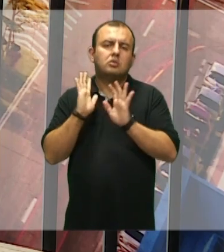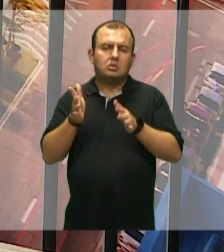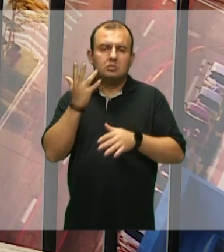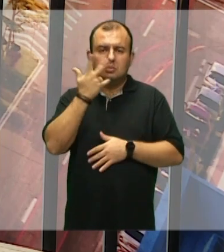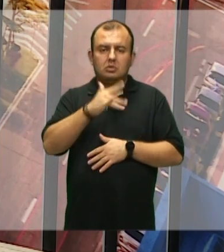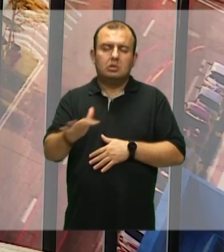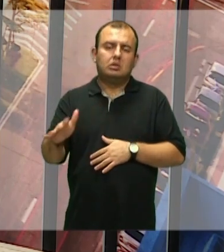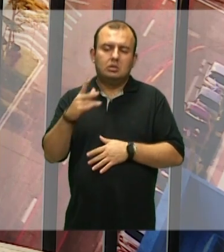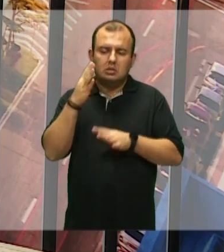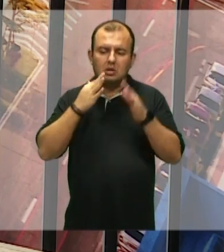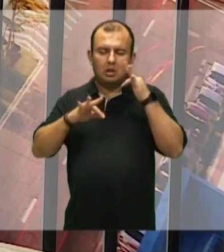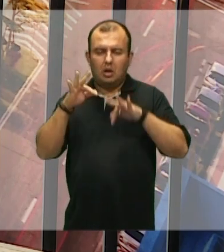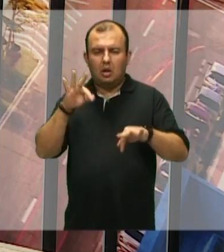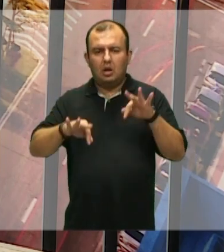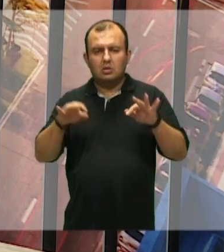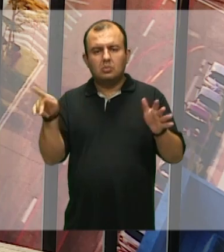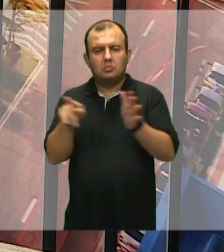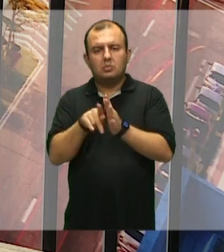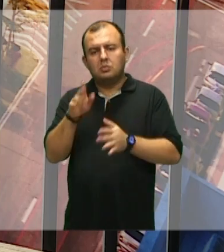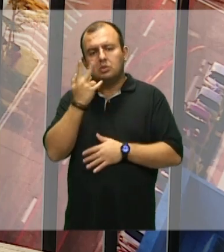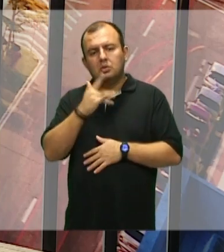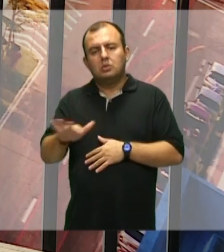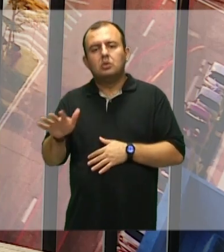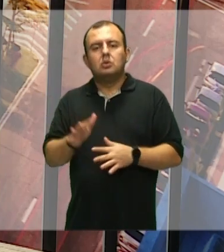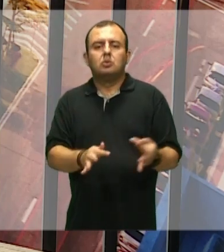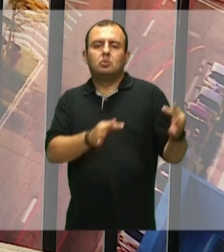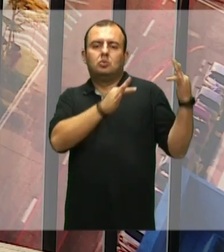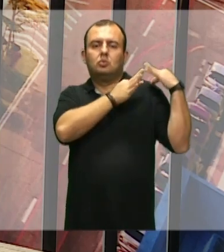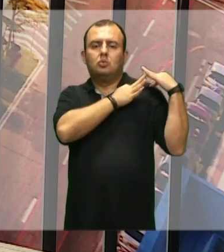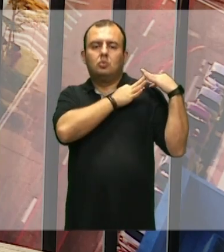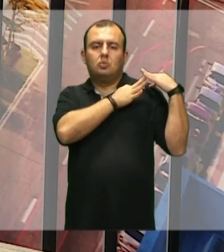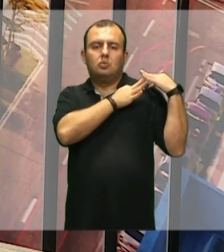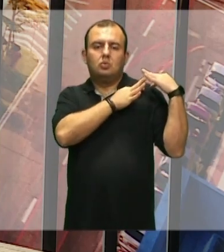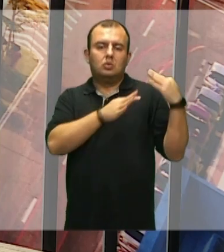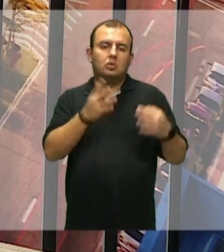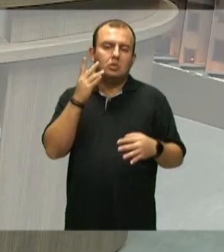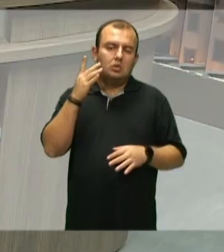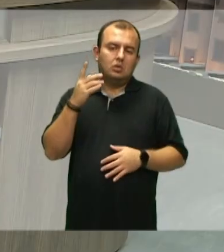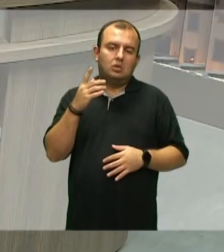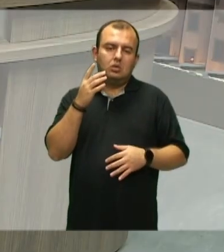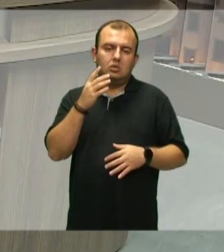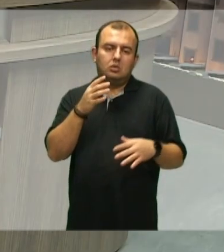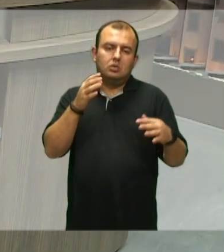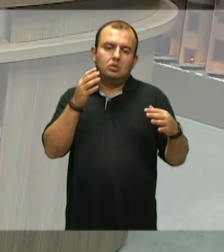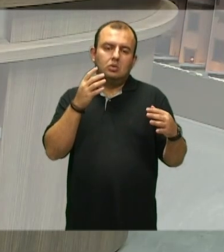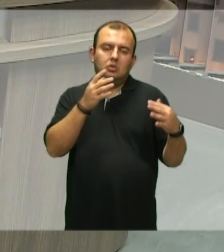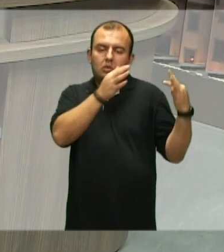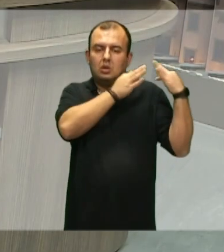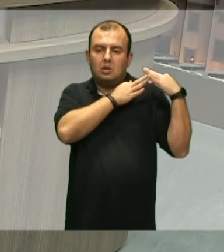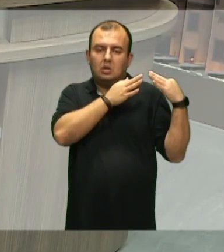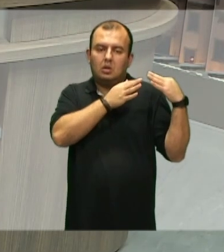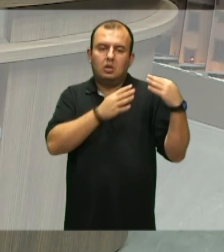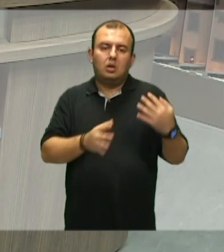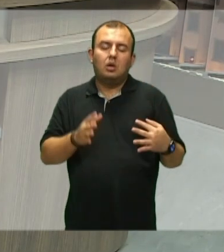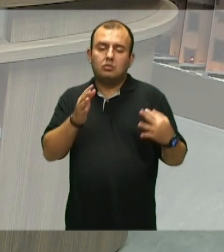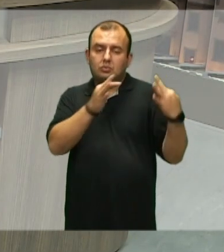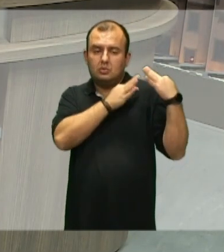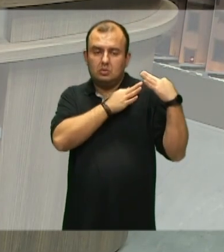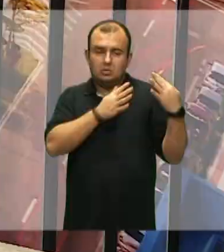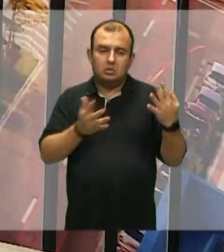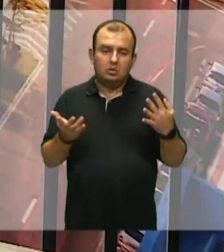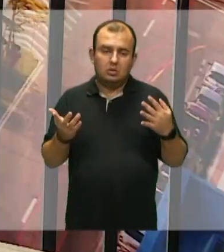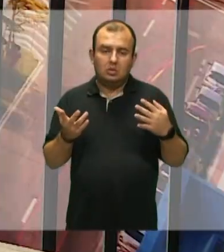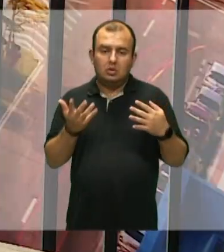crianças, qual seria a função do teatro para criança? Já que não tem mais